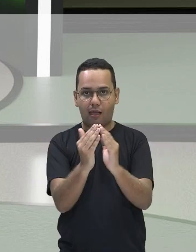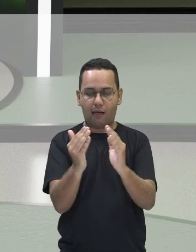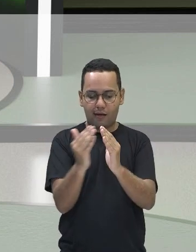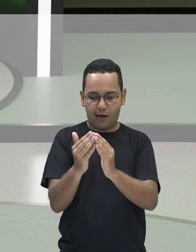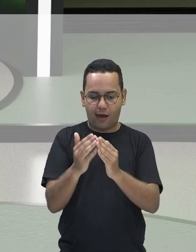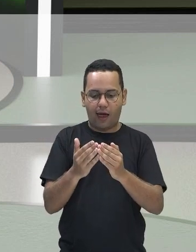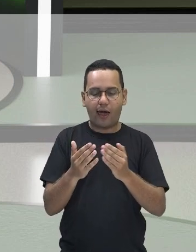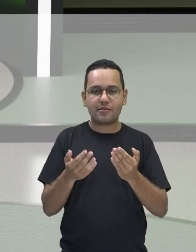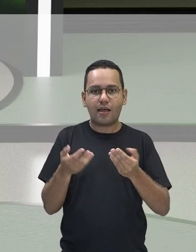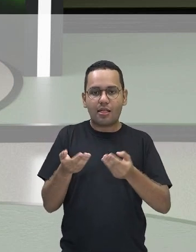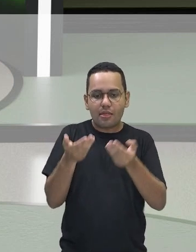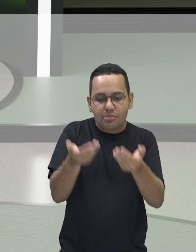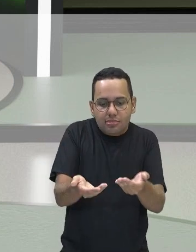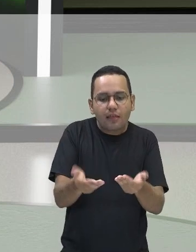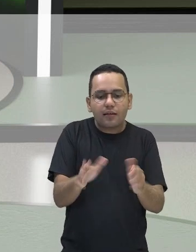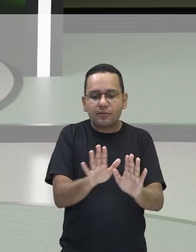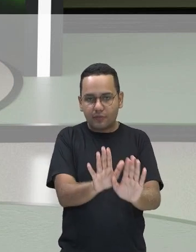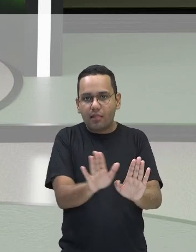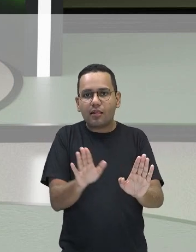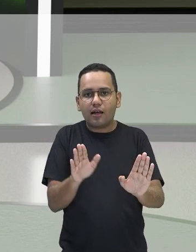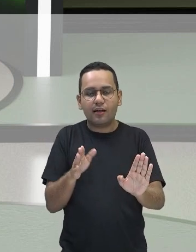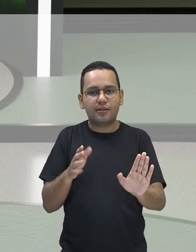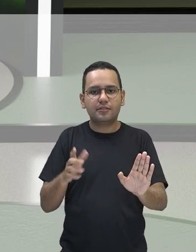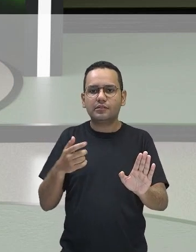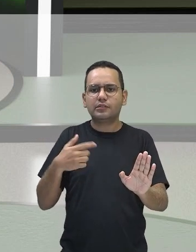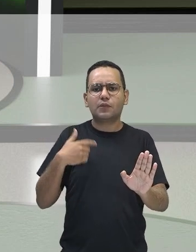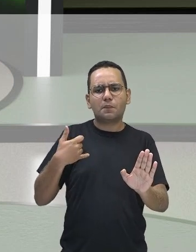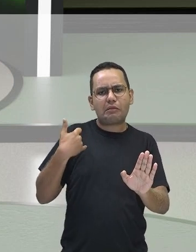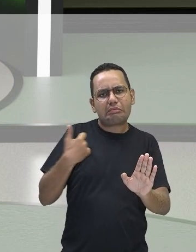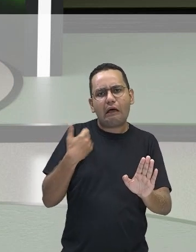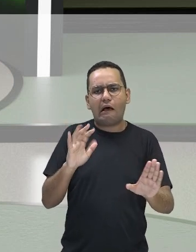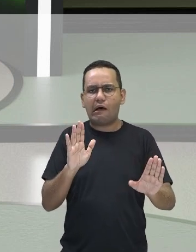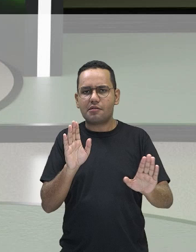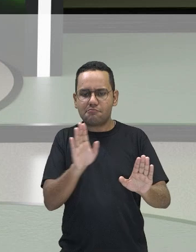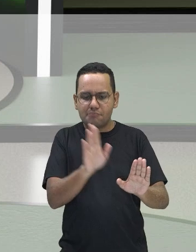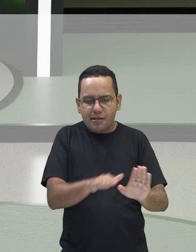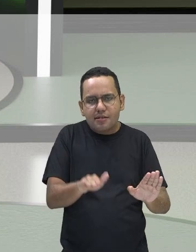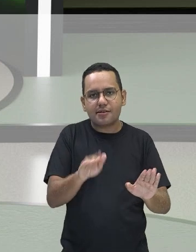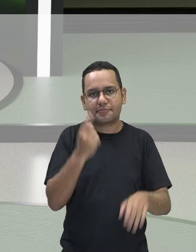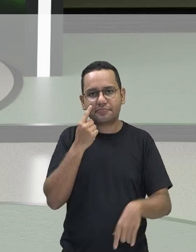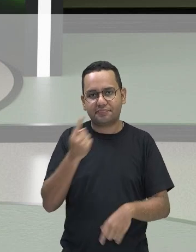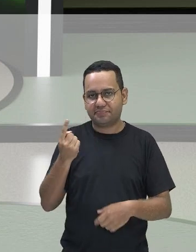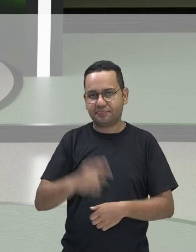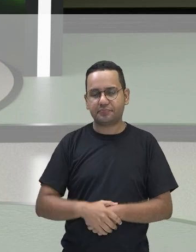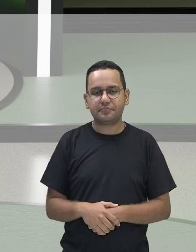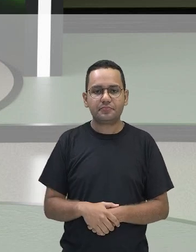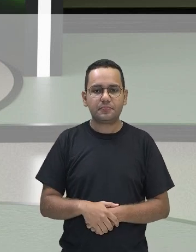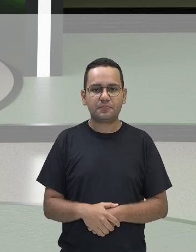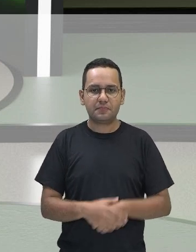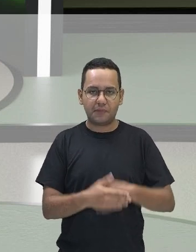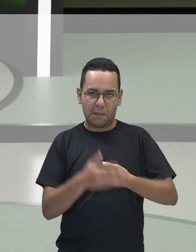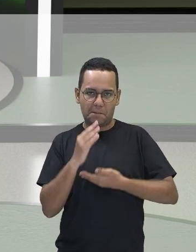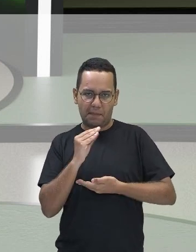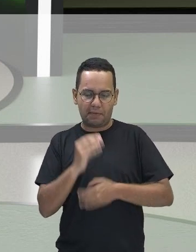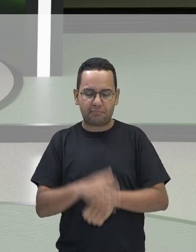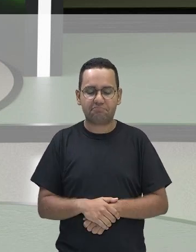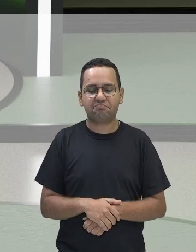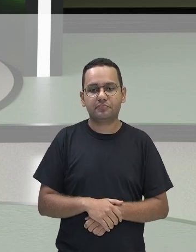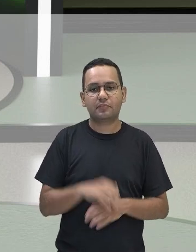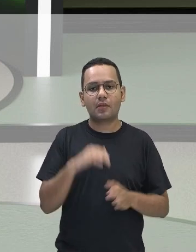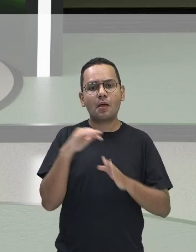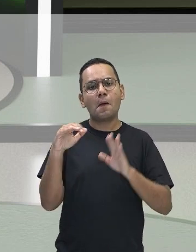uma criancinha na idade ali, um bebezinho, melhor dizendo, tá? Mas a gente sabe que de fato existe